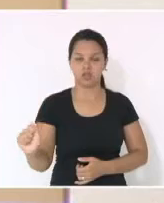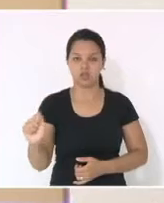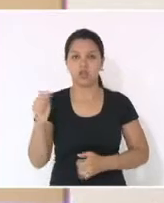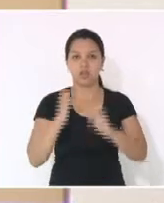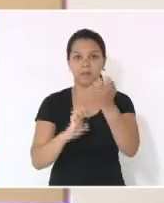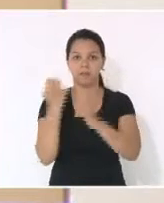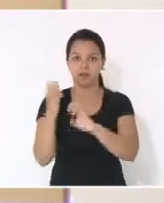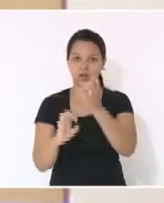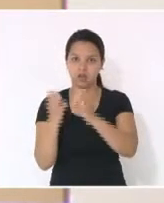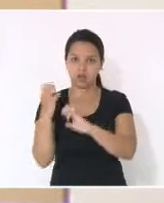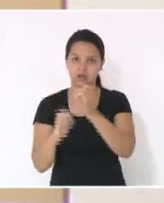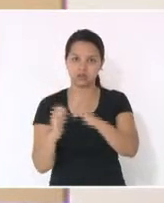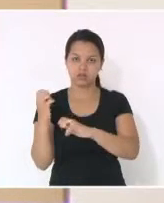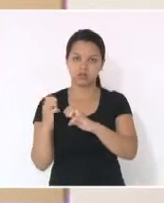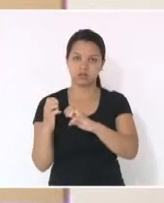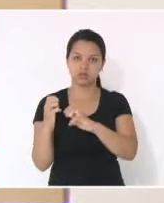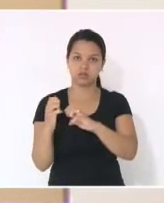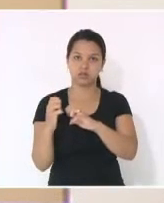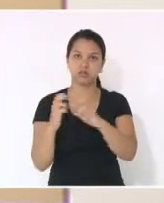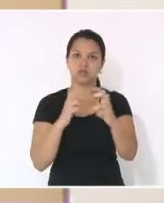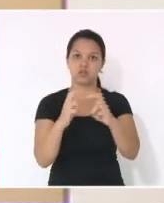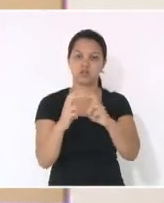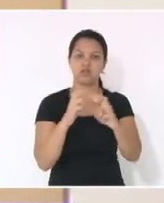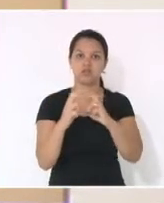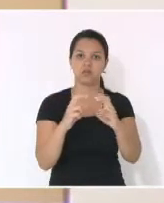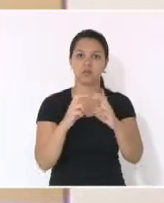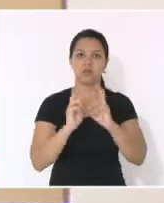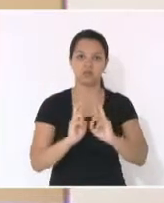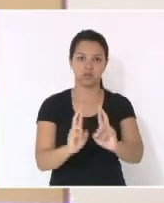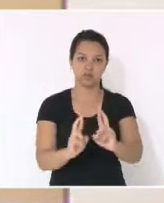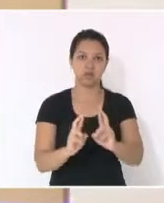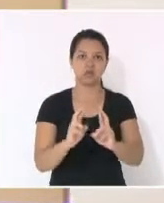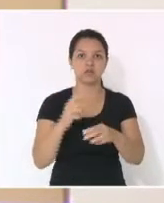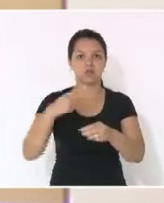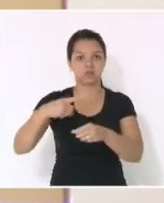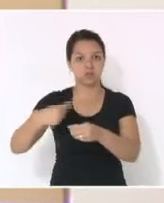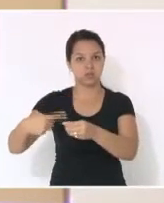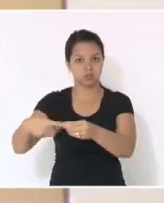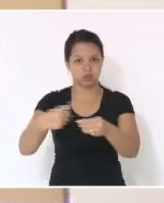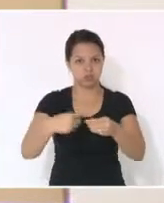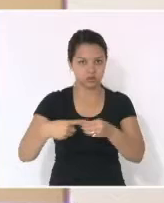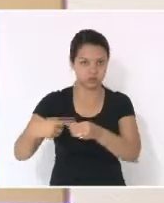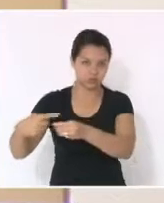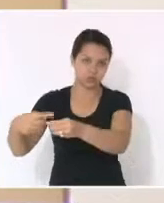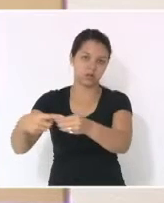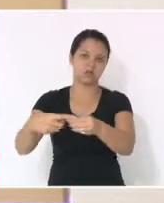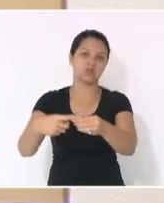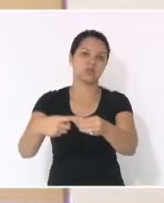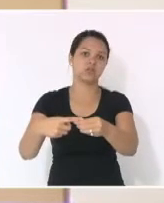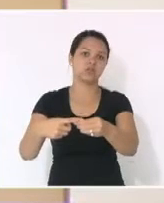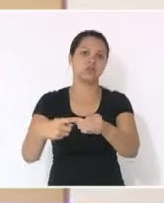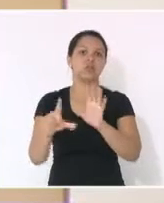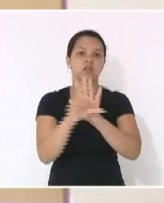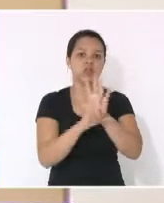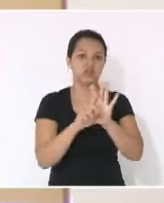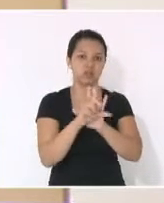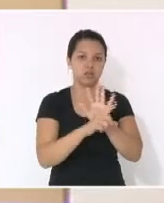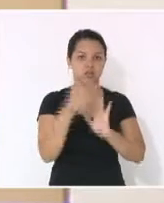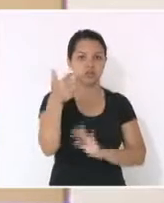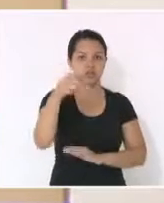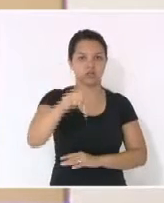linhas de transporte rodoviário de passageiros intermunicipais da vigência da lei 17 mil